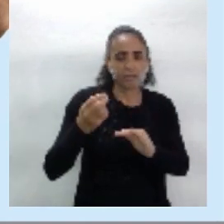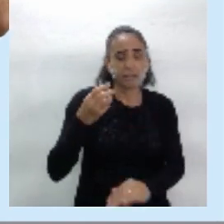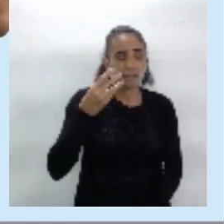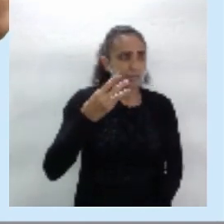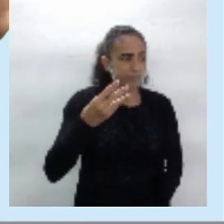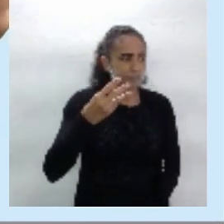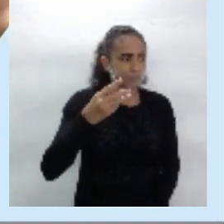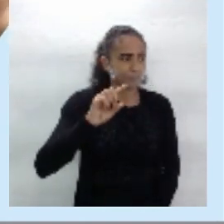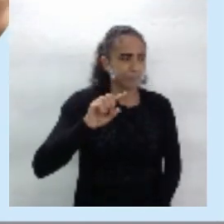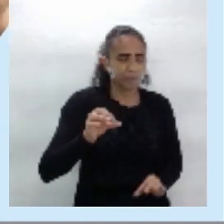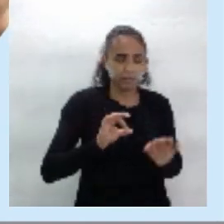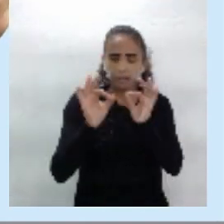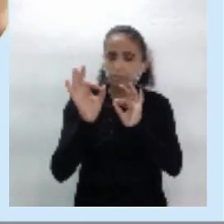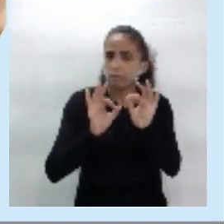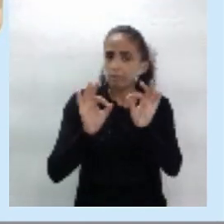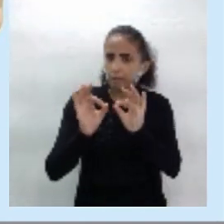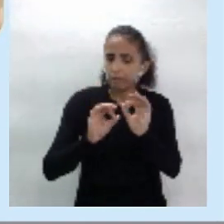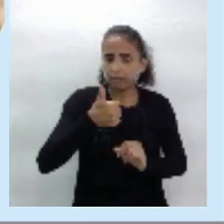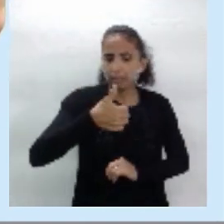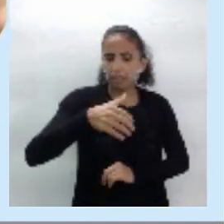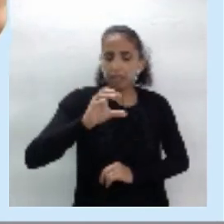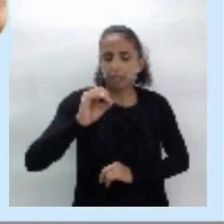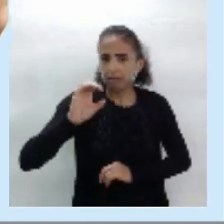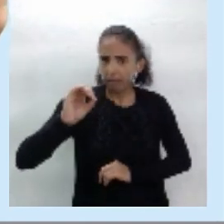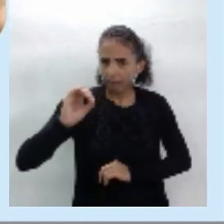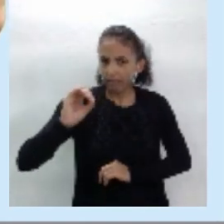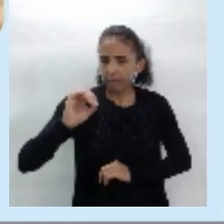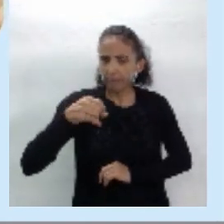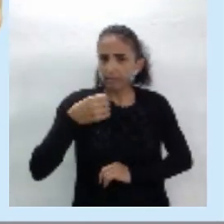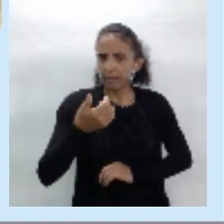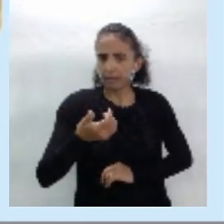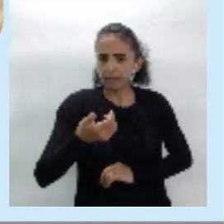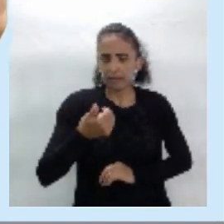3.000 em potência de 10 vai ficar mais perto